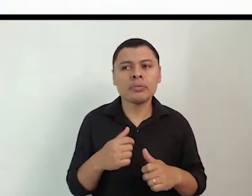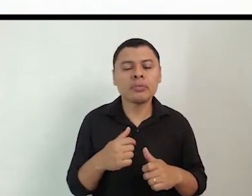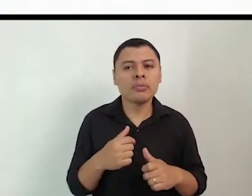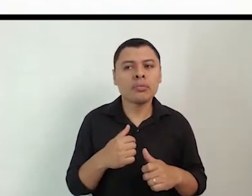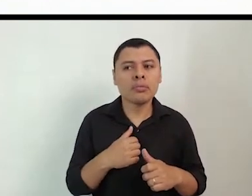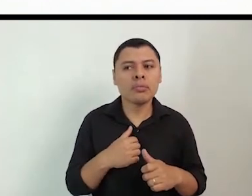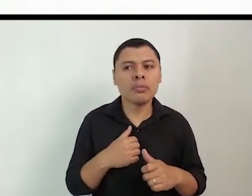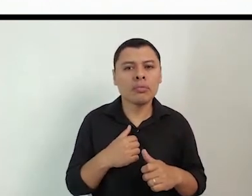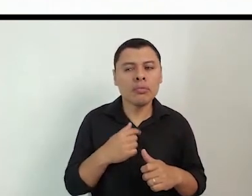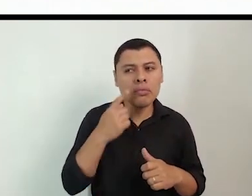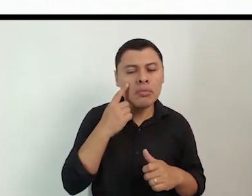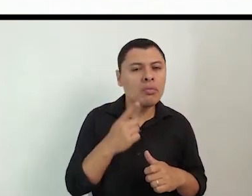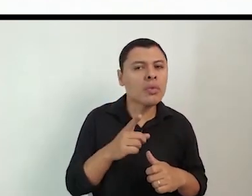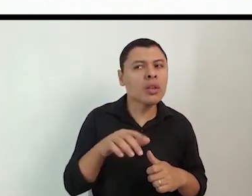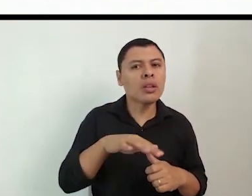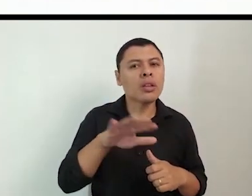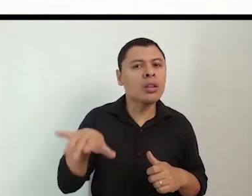se empenhavam muito mais